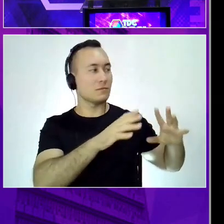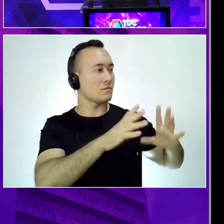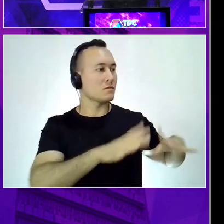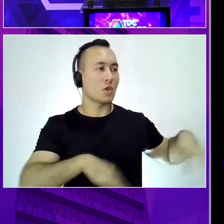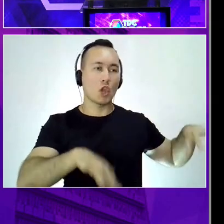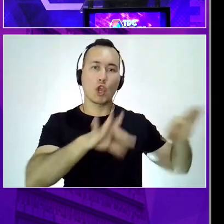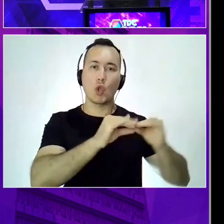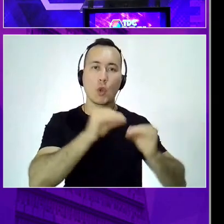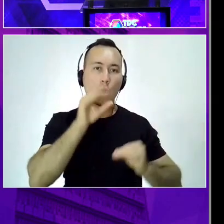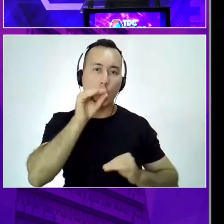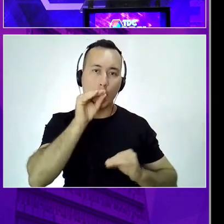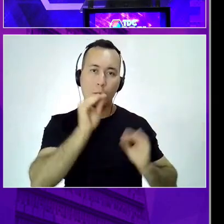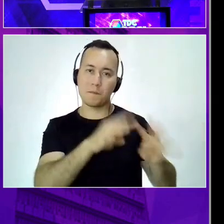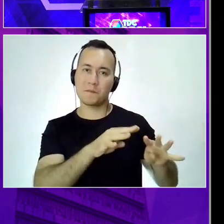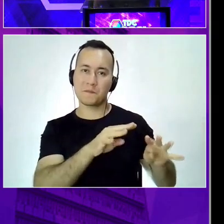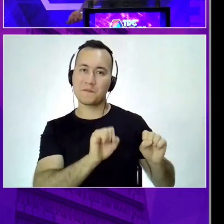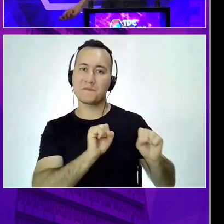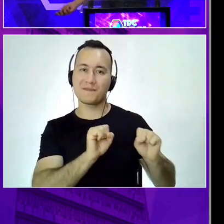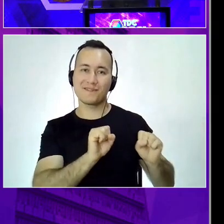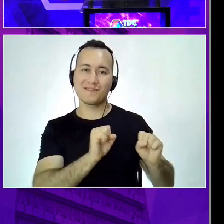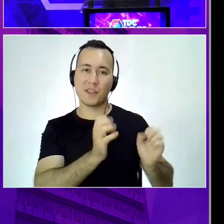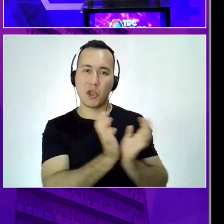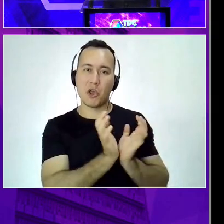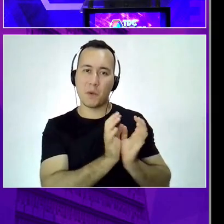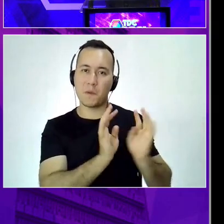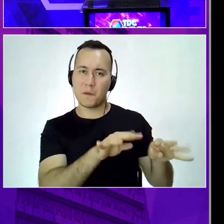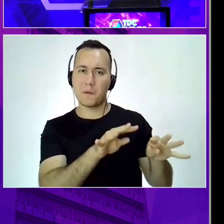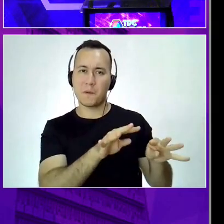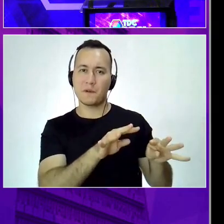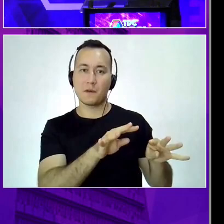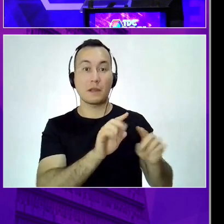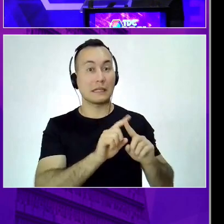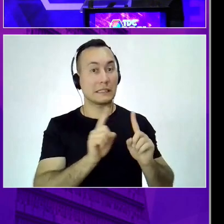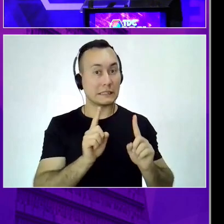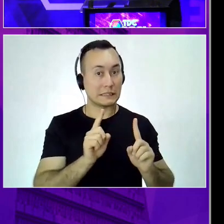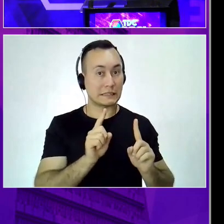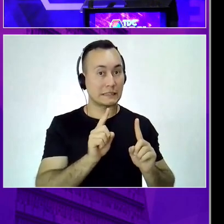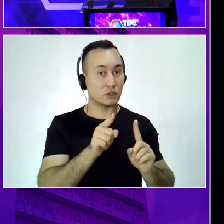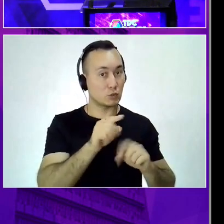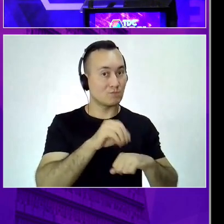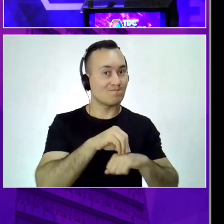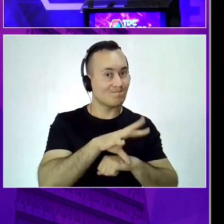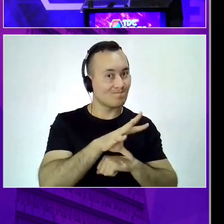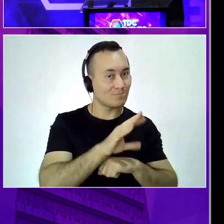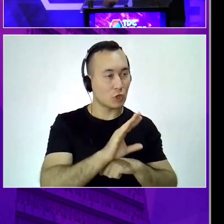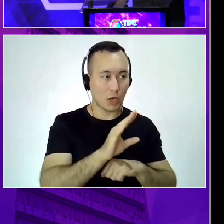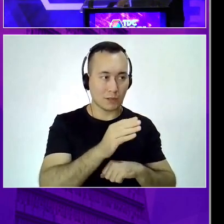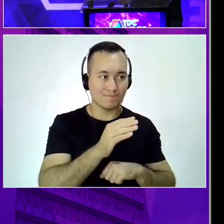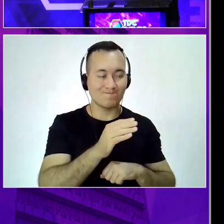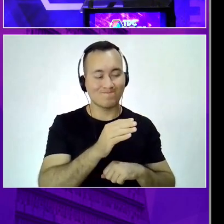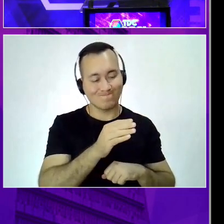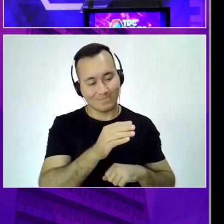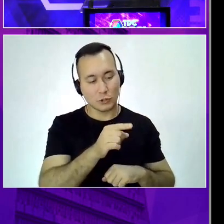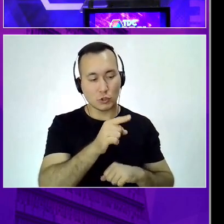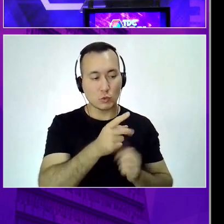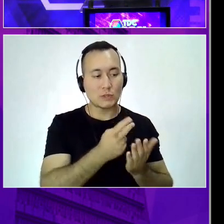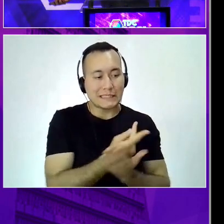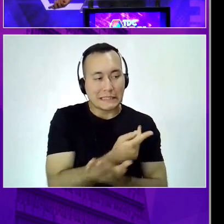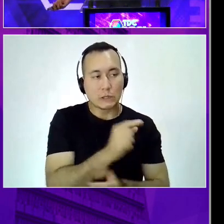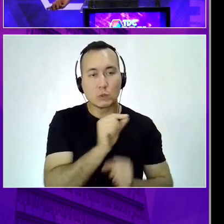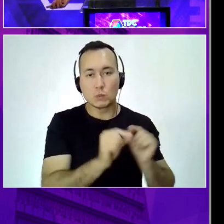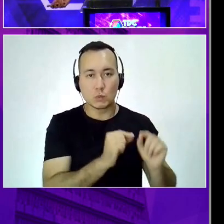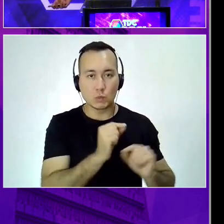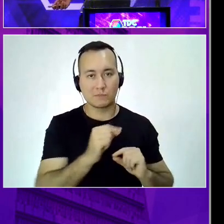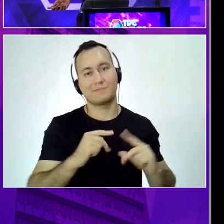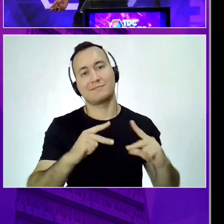feedback e outra ponto importante é você ter a questão das conversas difíceis, né? Nem todo feedback é bom